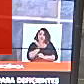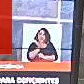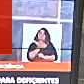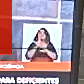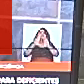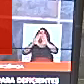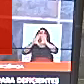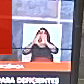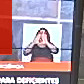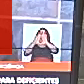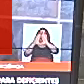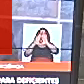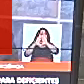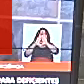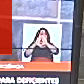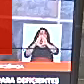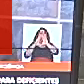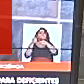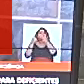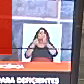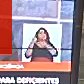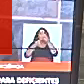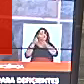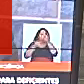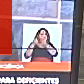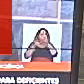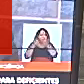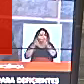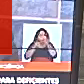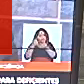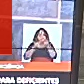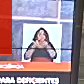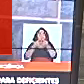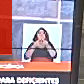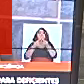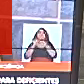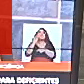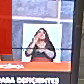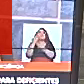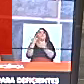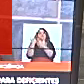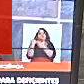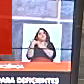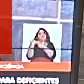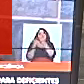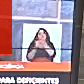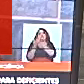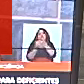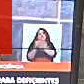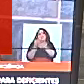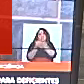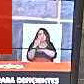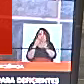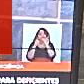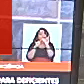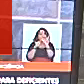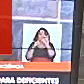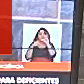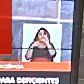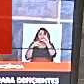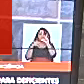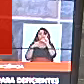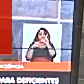Legislativa rediscuta a competência da emissão dessas carteirinhas, porque eu acho que seria importante que essa